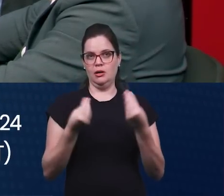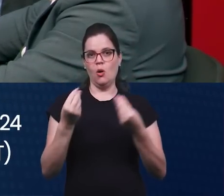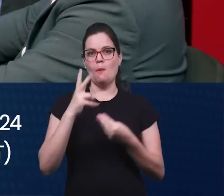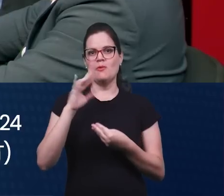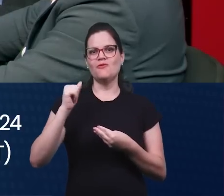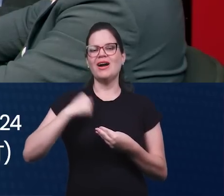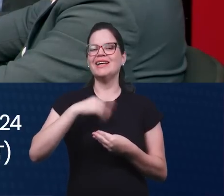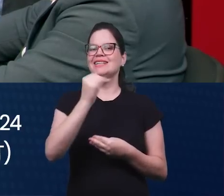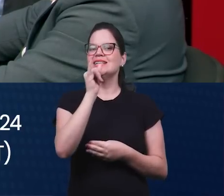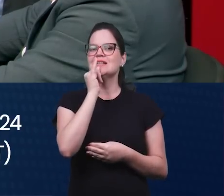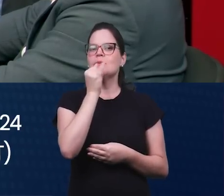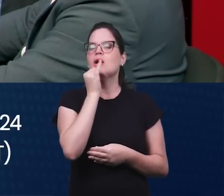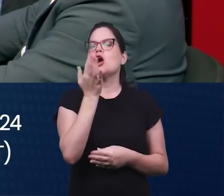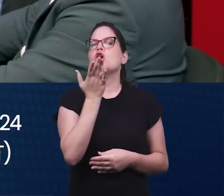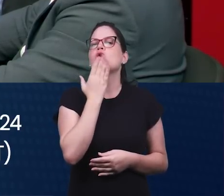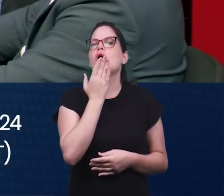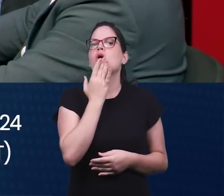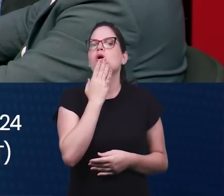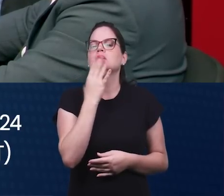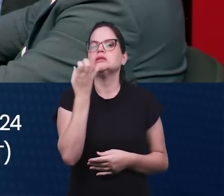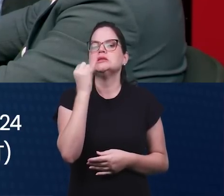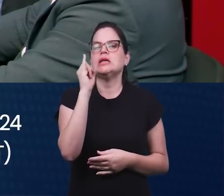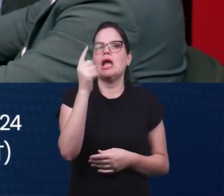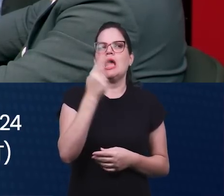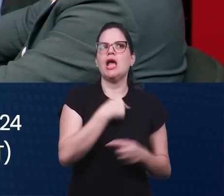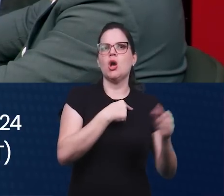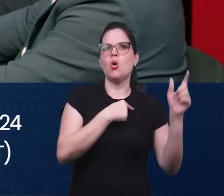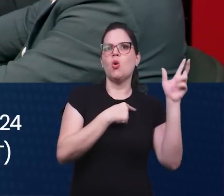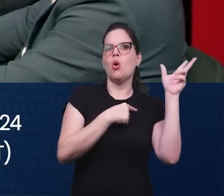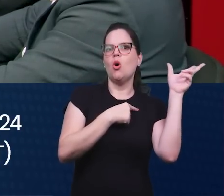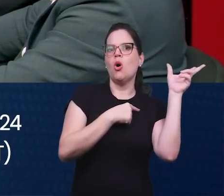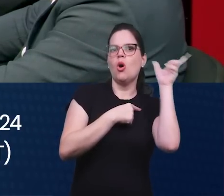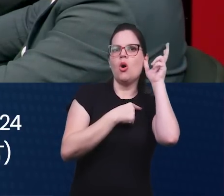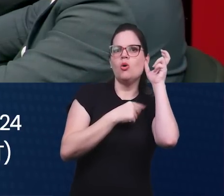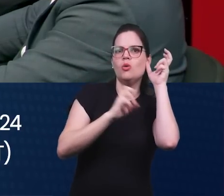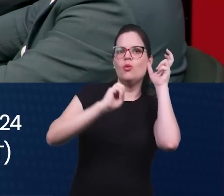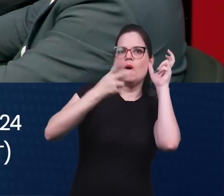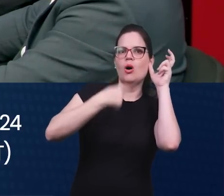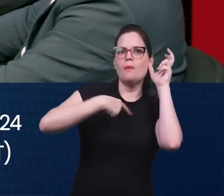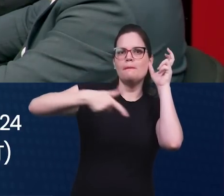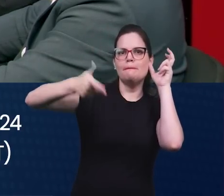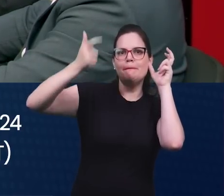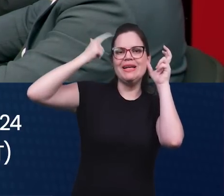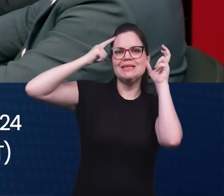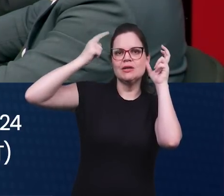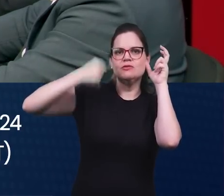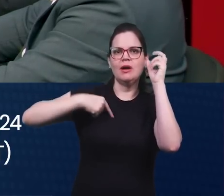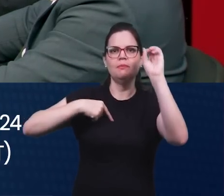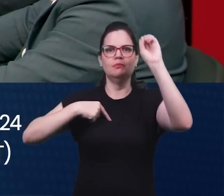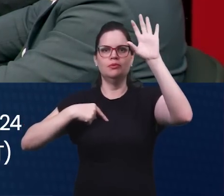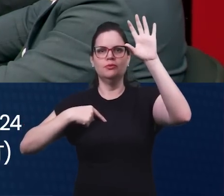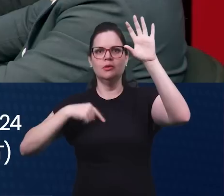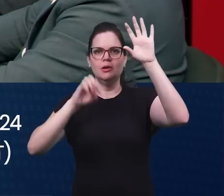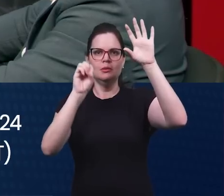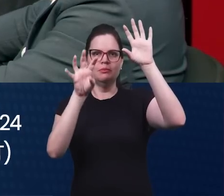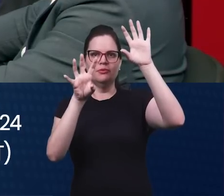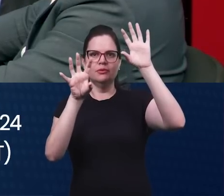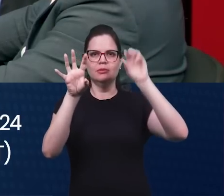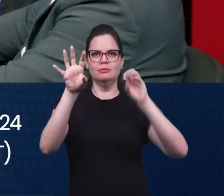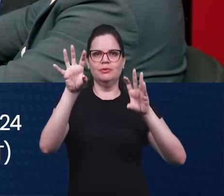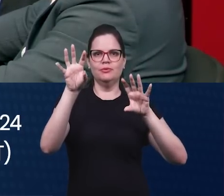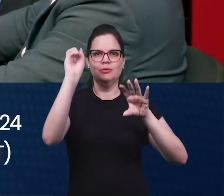parte específica de acordo com aquilo que eu estou pensando ou fazendo, de acordo com aquilo que